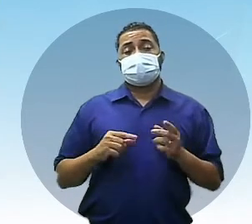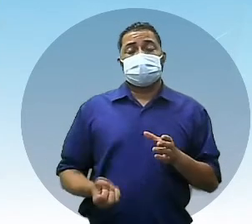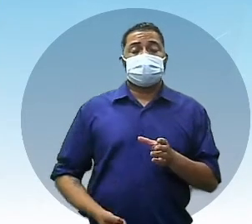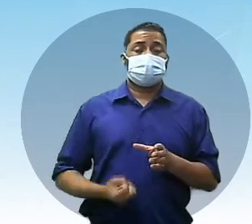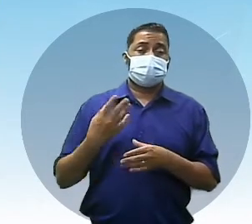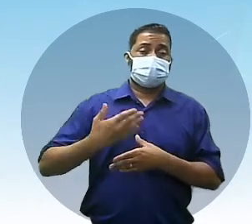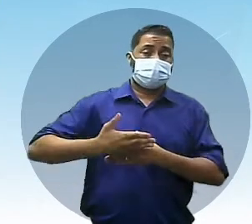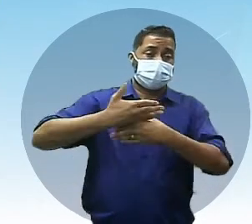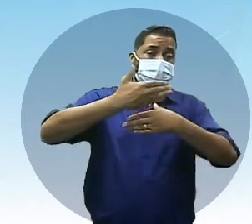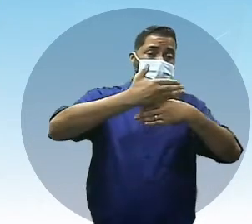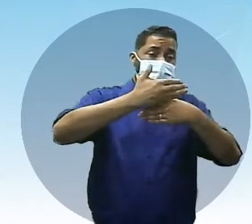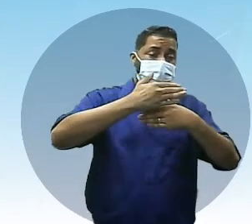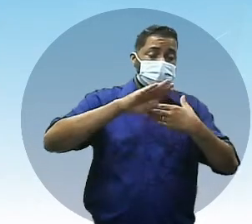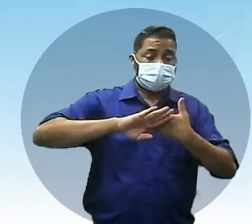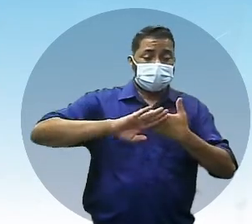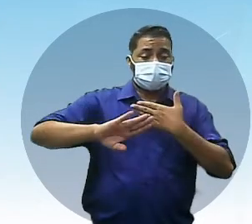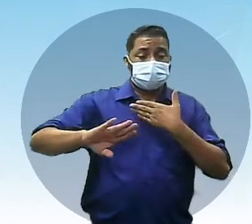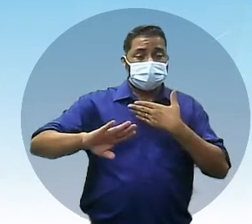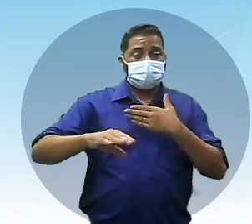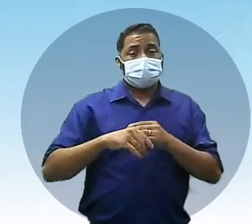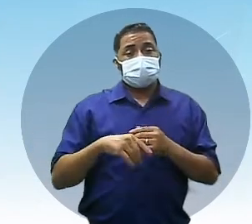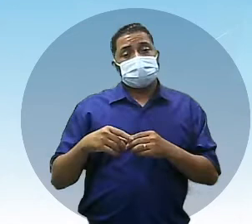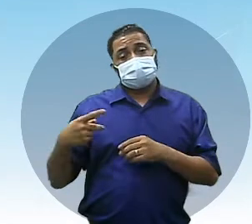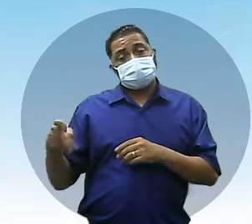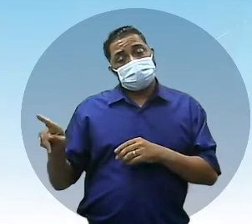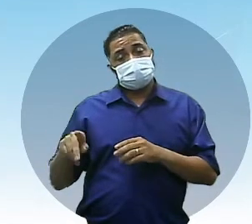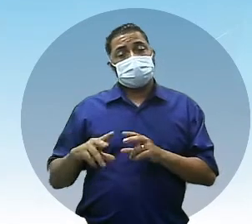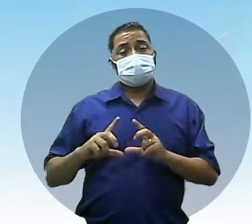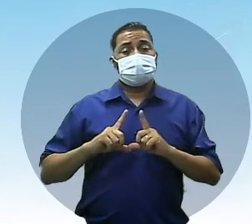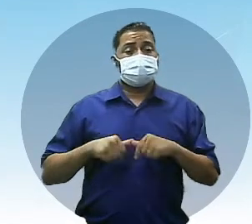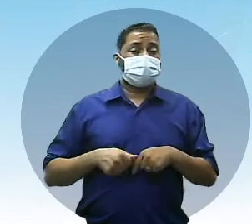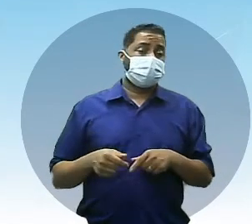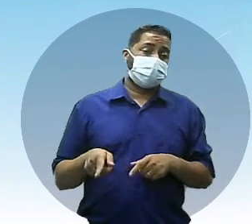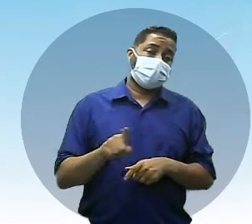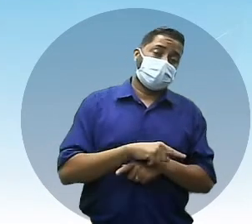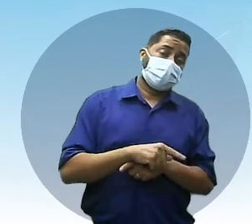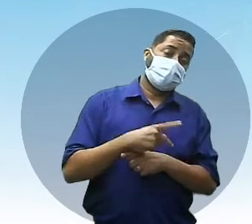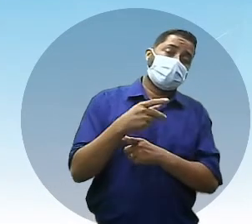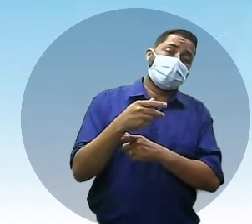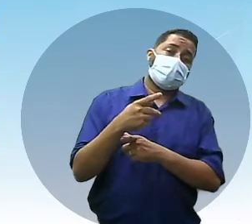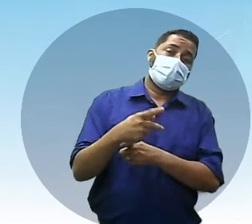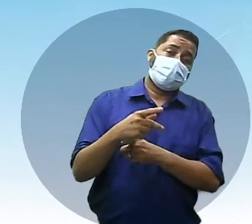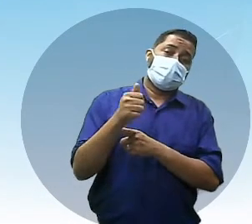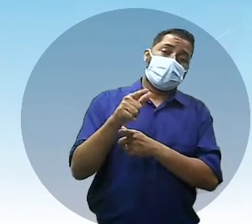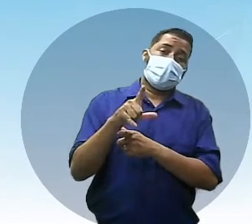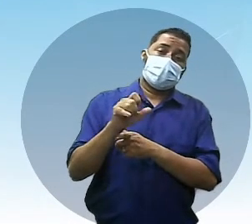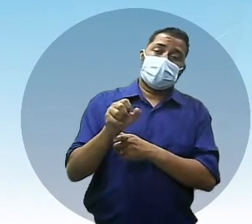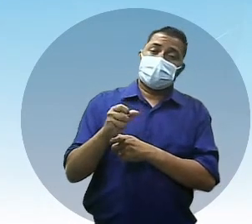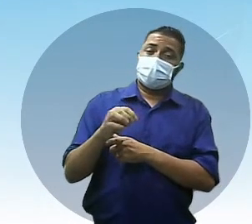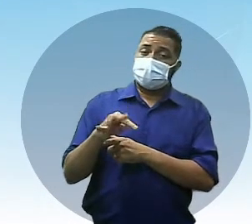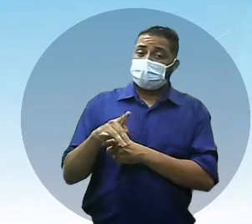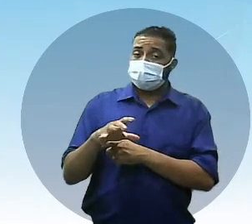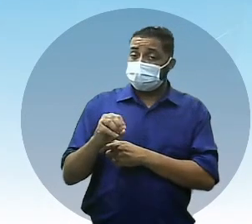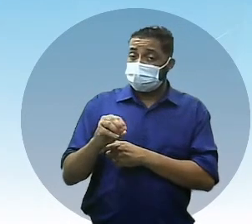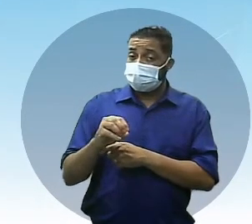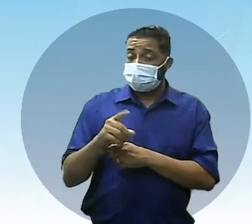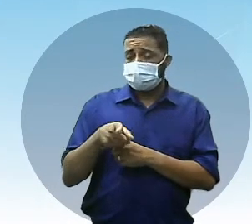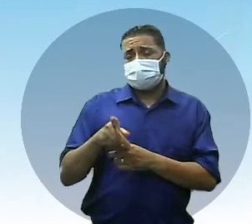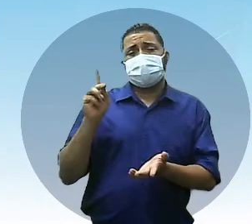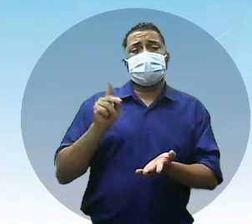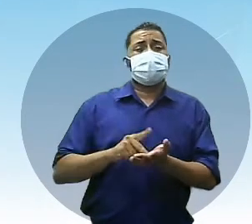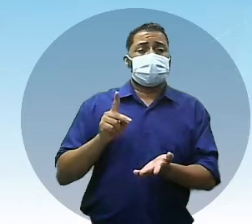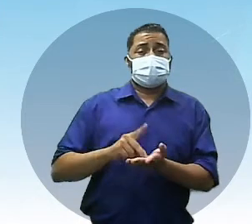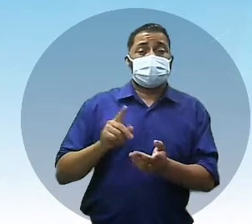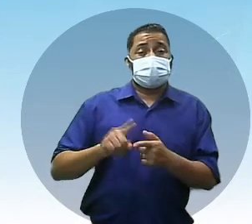que separava os territórios deles, dos israelenses, dos palestinos. Tá bem? Isso é verdade, mas não